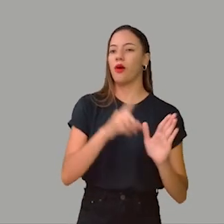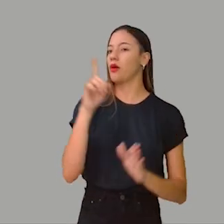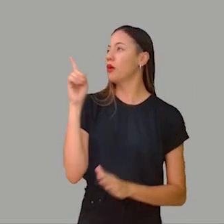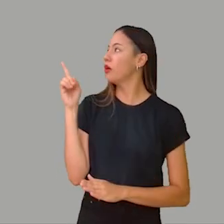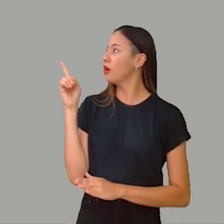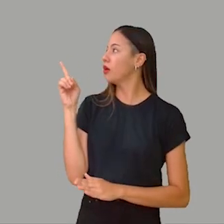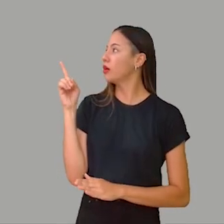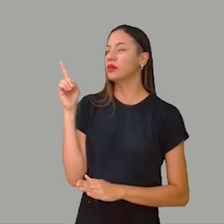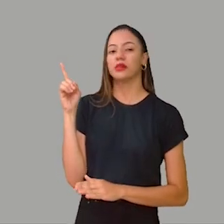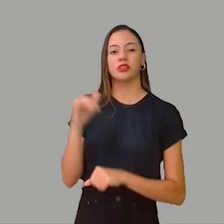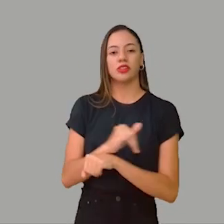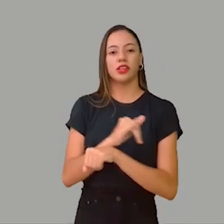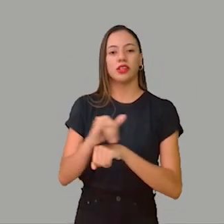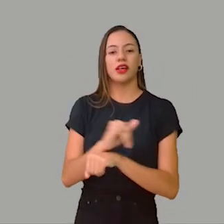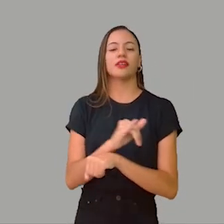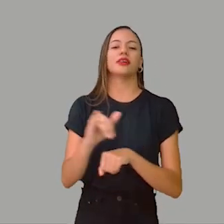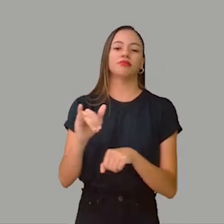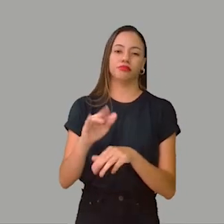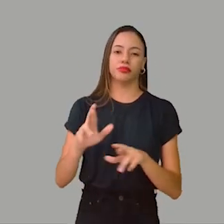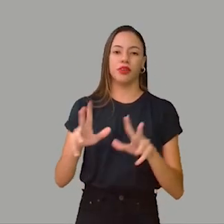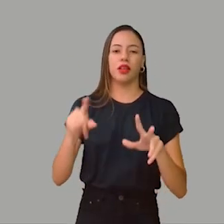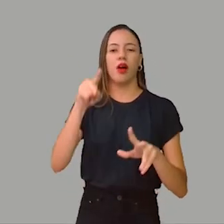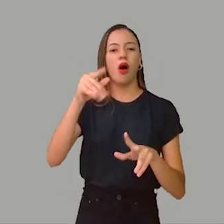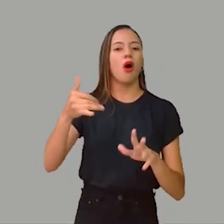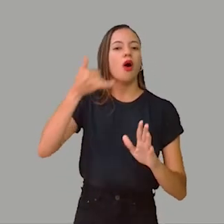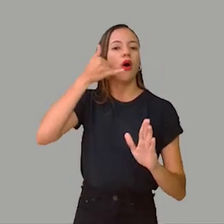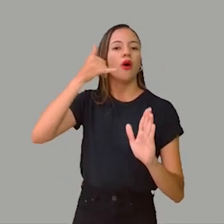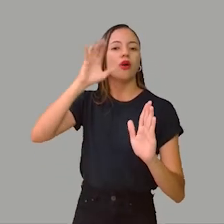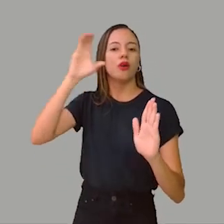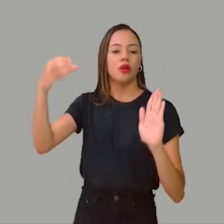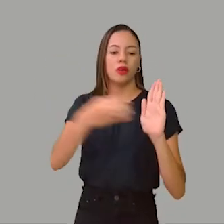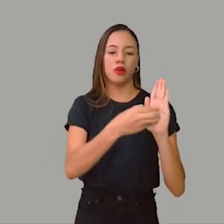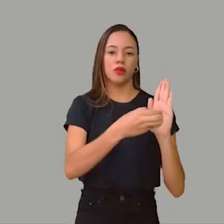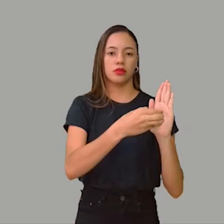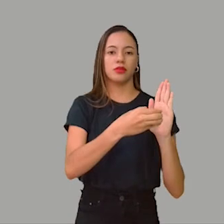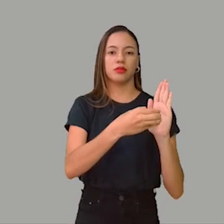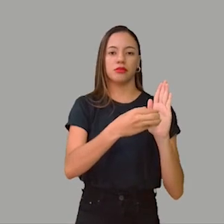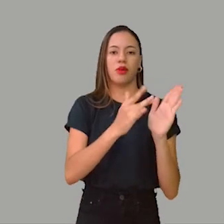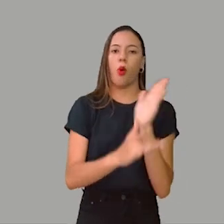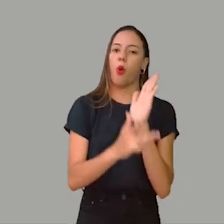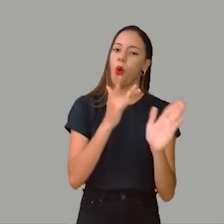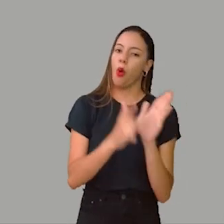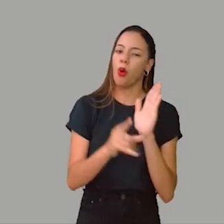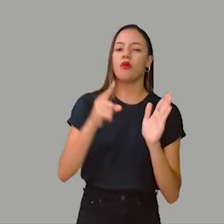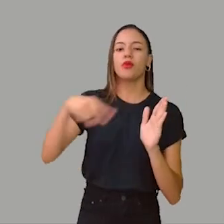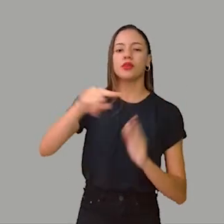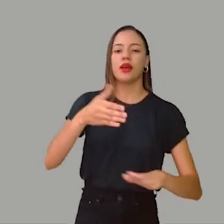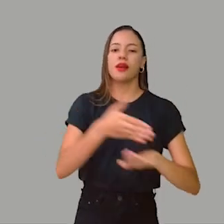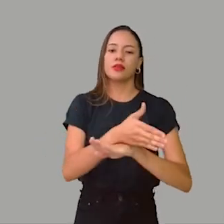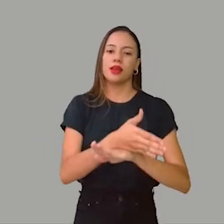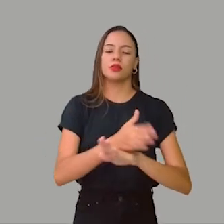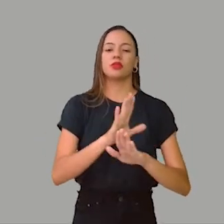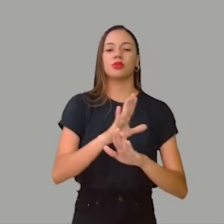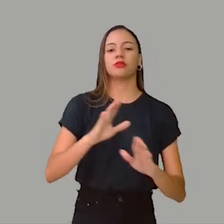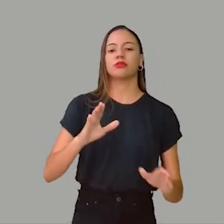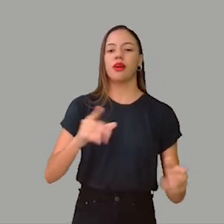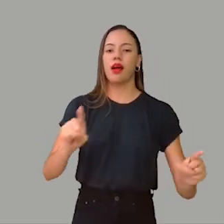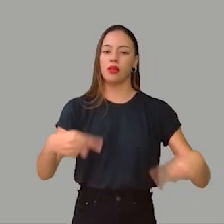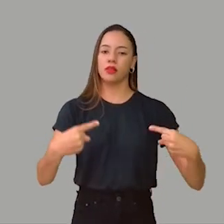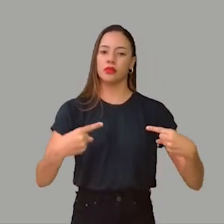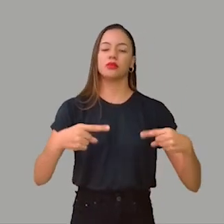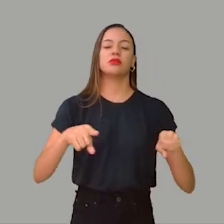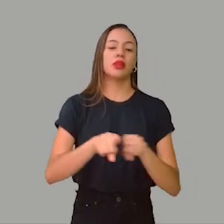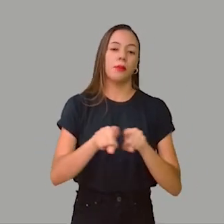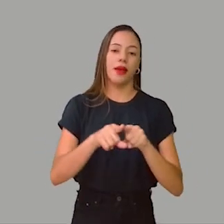bem. Aproxima aí teu tablet, aproxima aí teu celular, e você vai ter acesso aí ao desafio. Também está aí embaixo, ó, o site, se você não